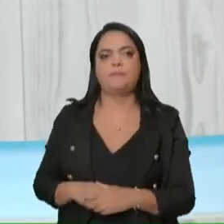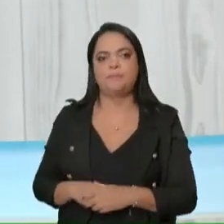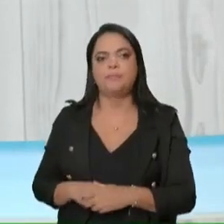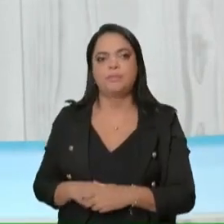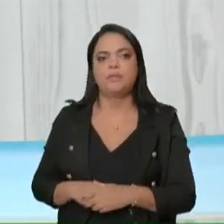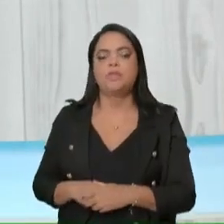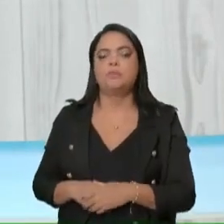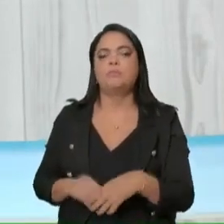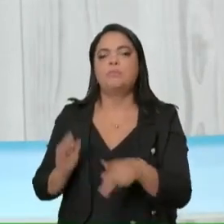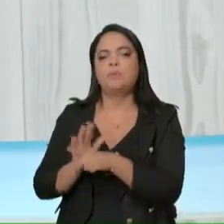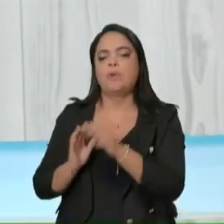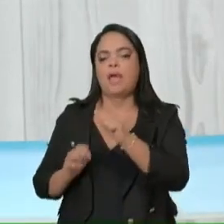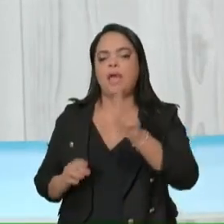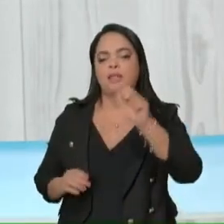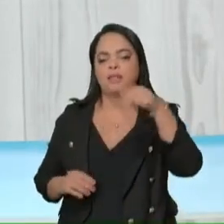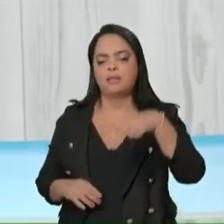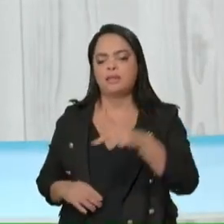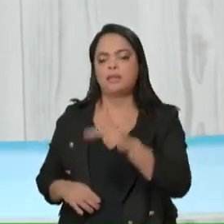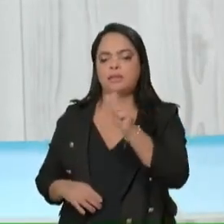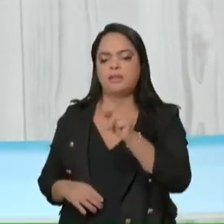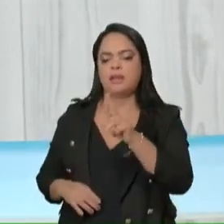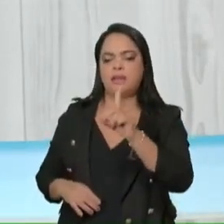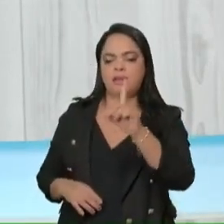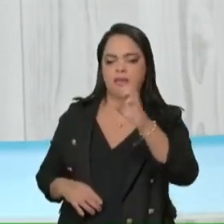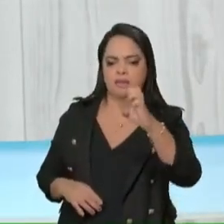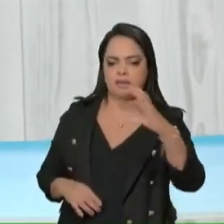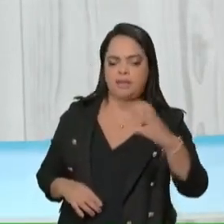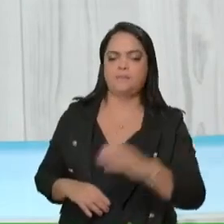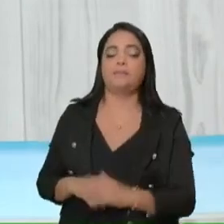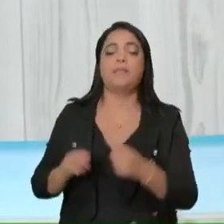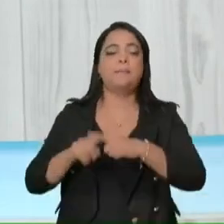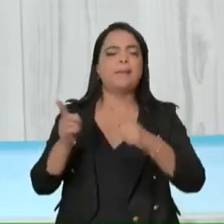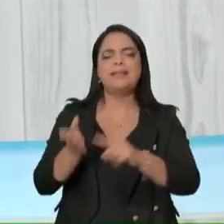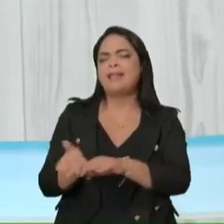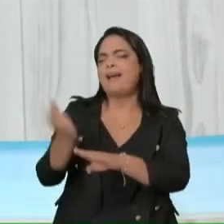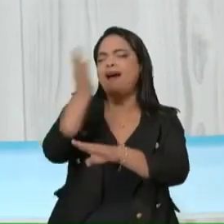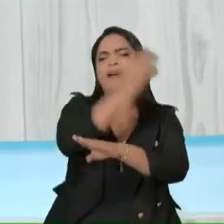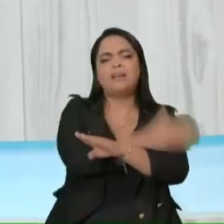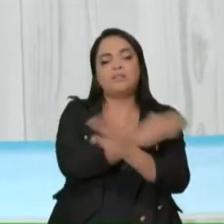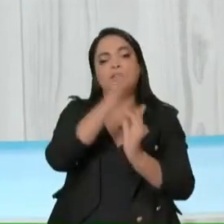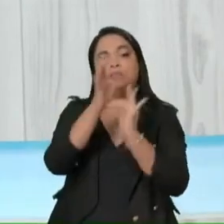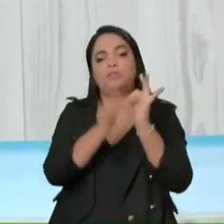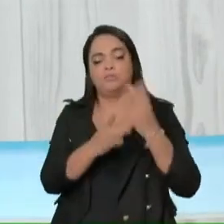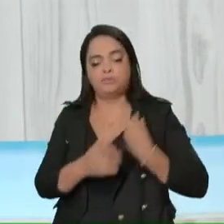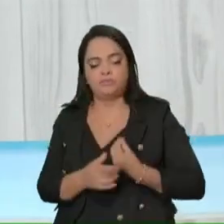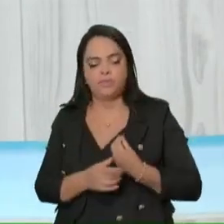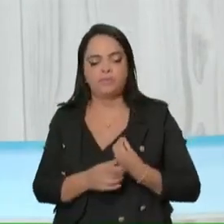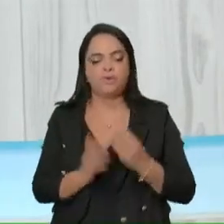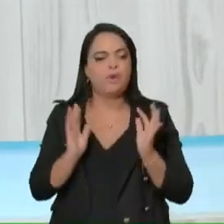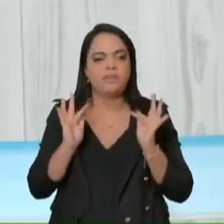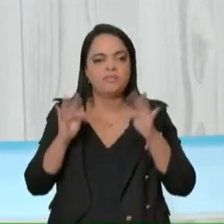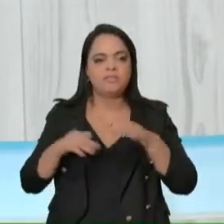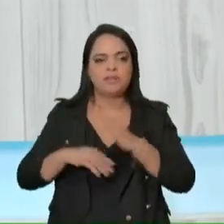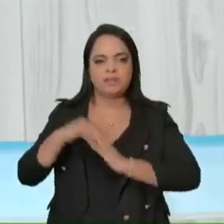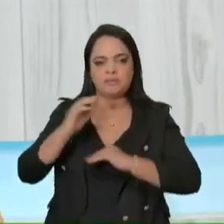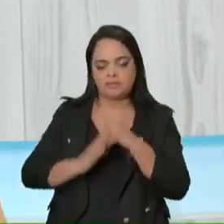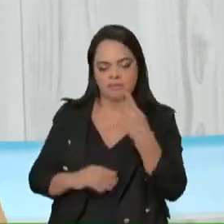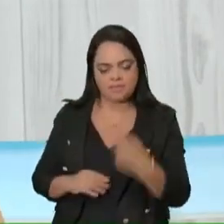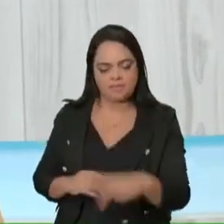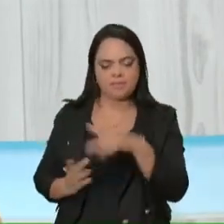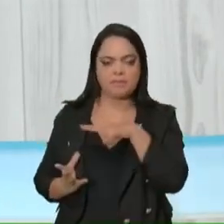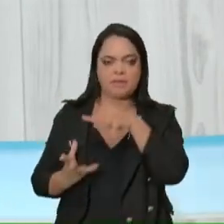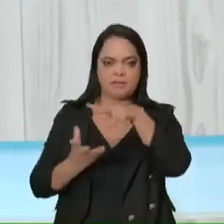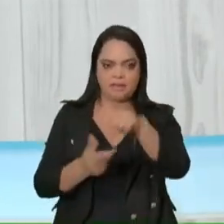codificada para Allan Kardec. Mas muito antes disso, Jesus, quando esteve na Terra, disse, já muito próximo ali do final da sua missão aqui na